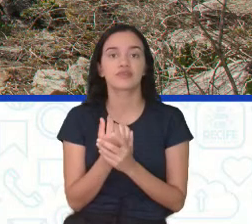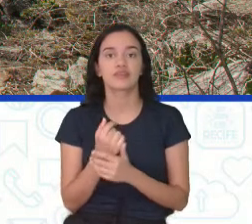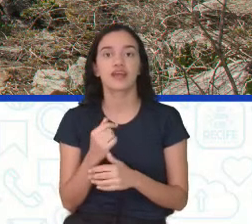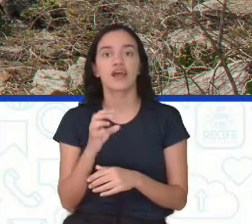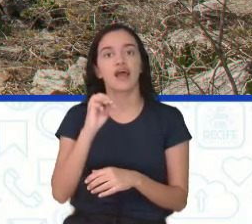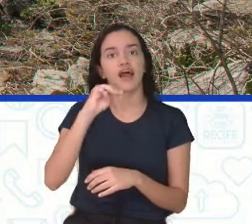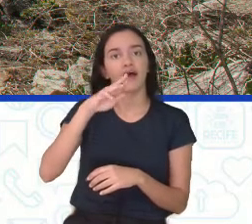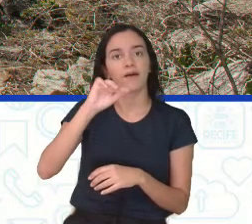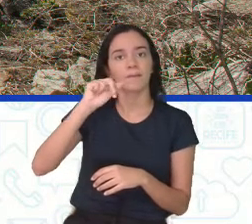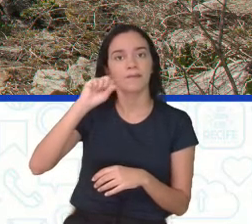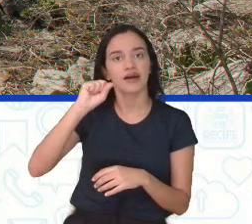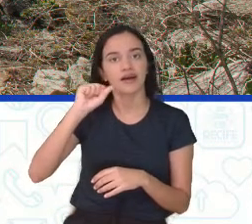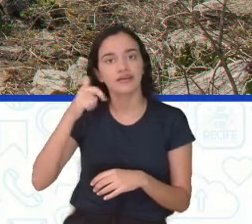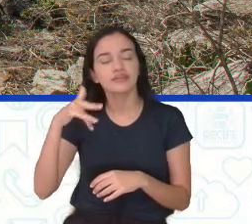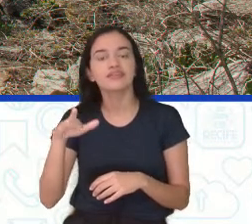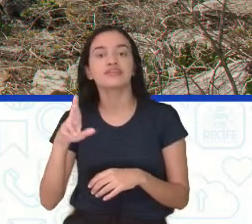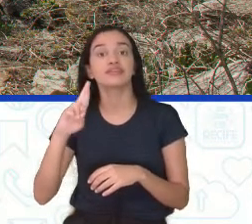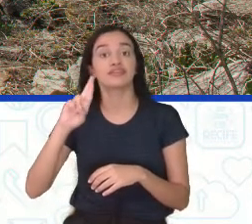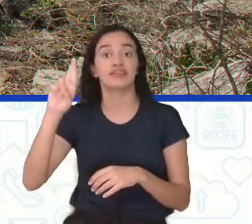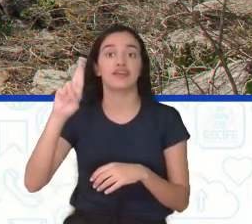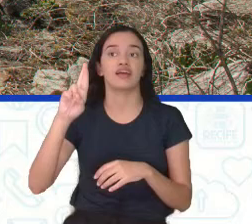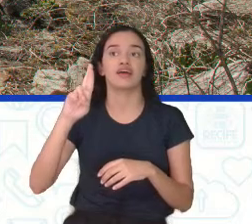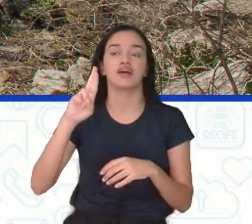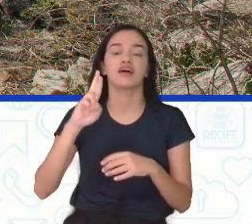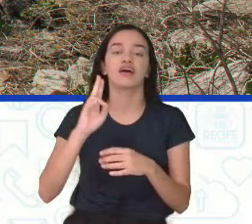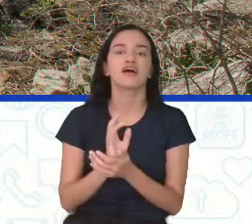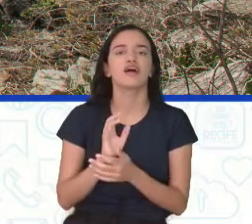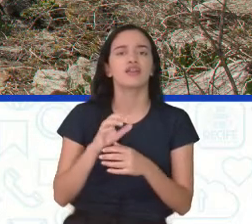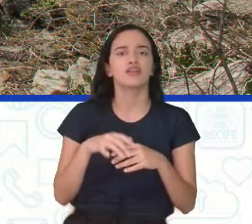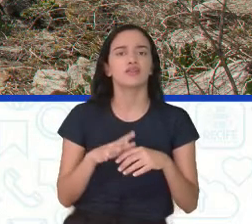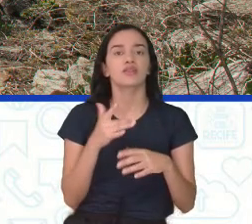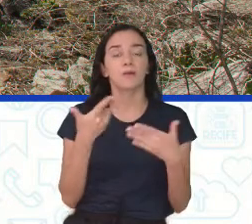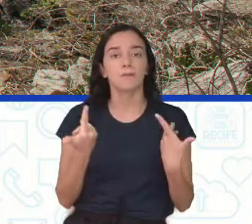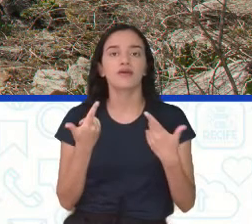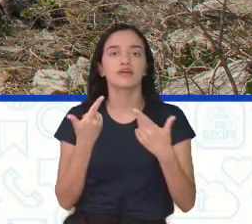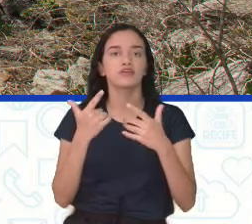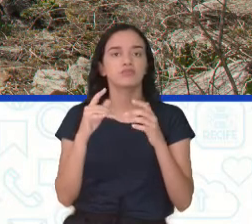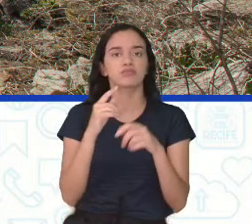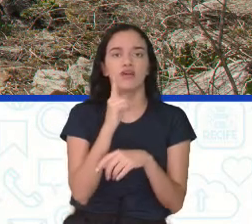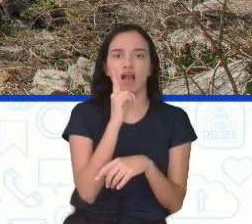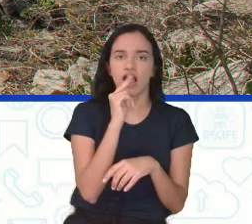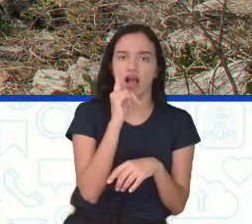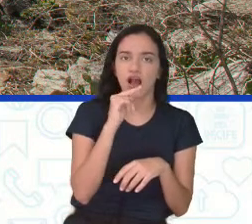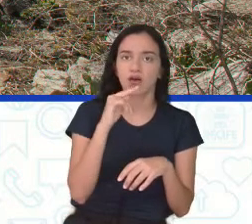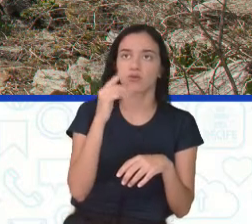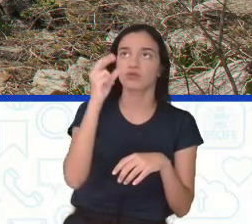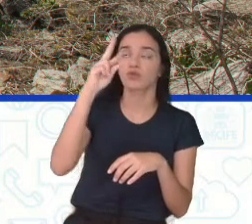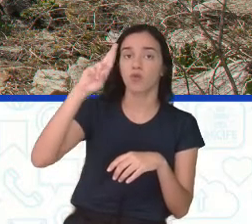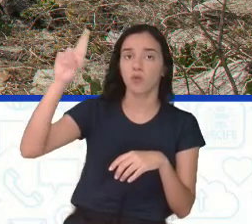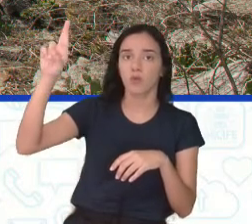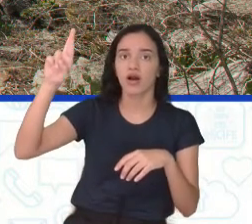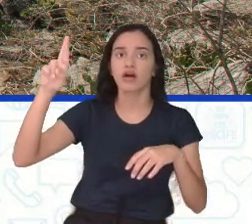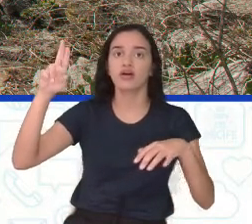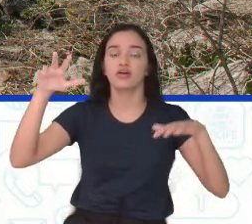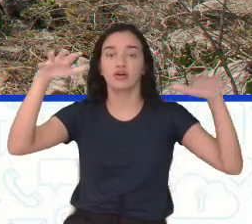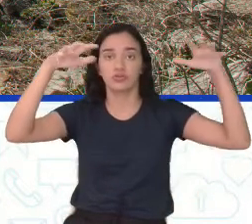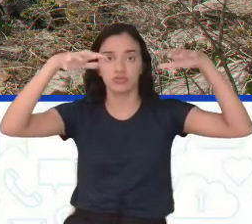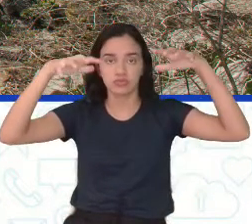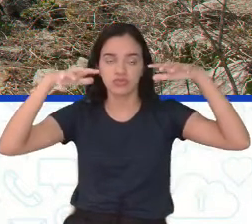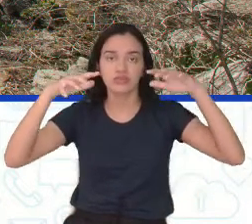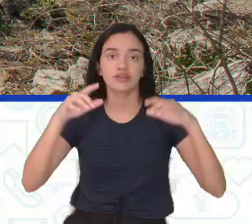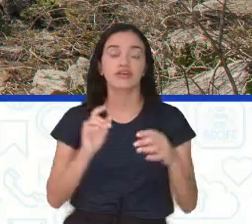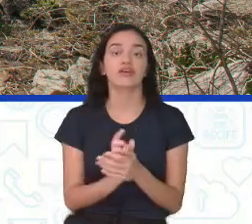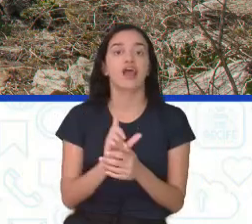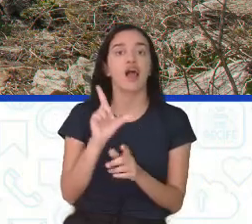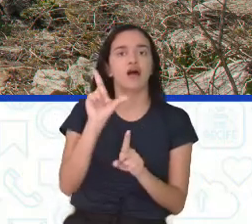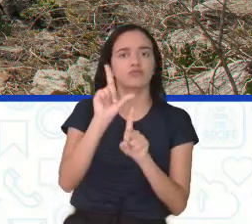As massas de ar, a umidade do ar, a pressão atmosférica, a temperatura